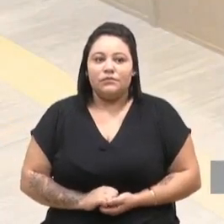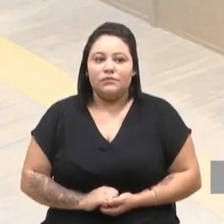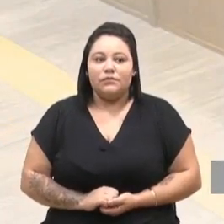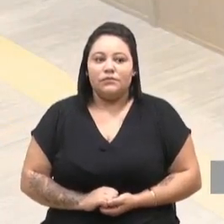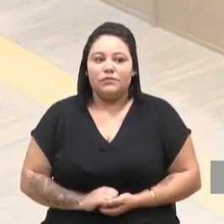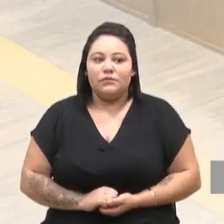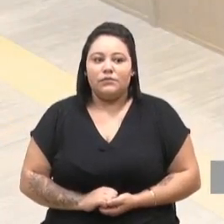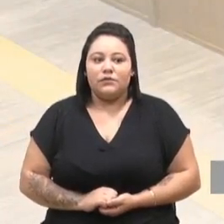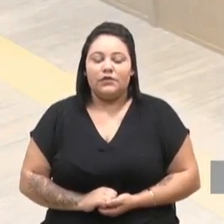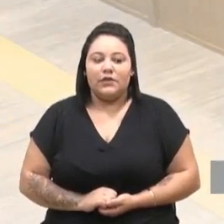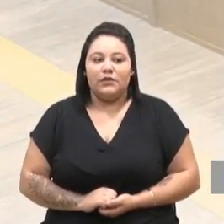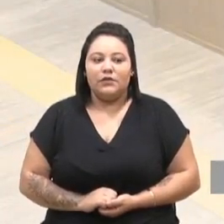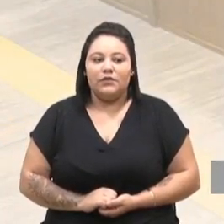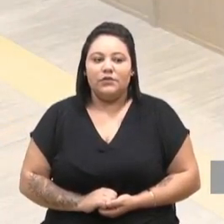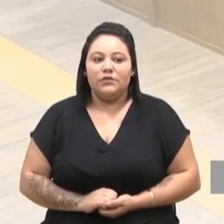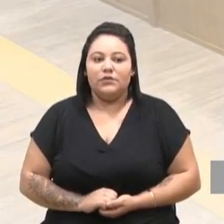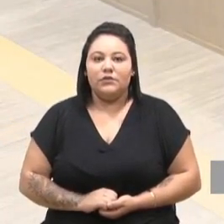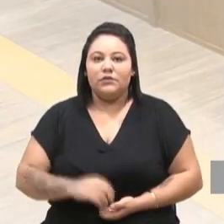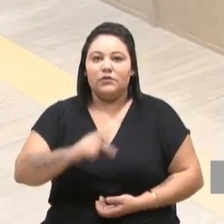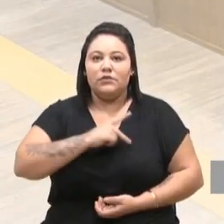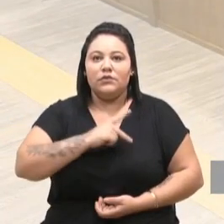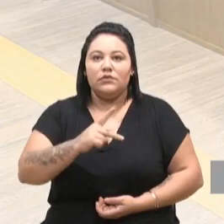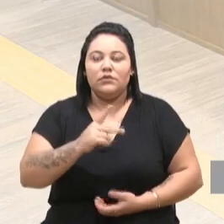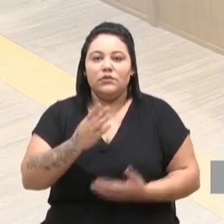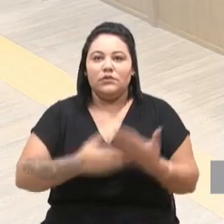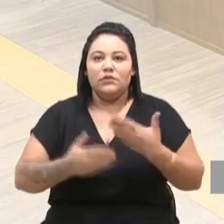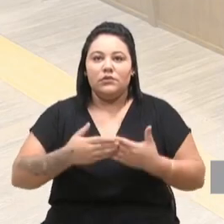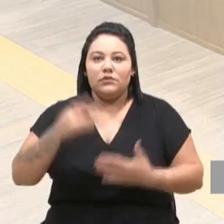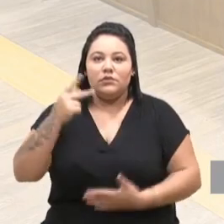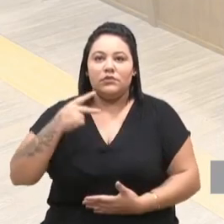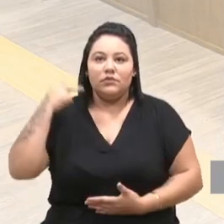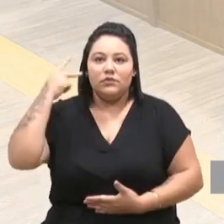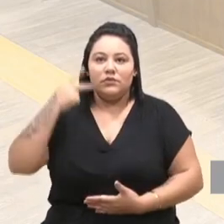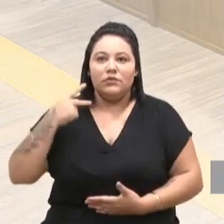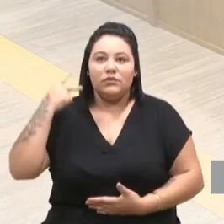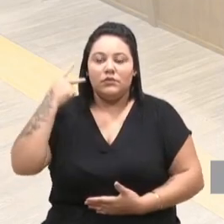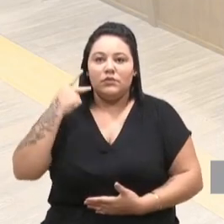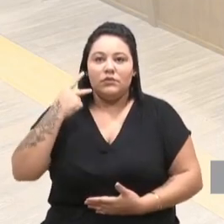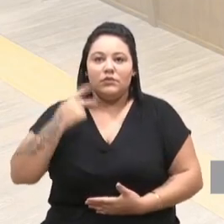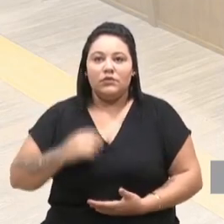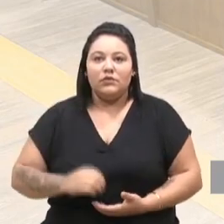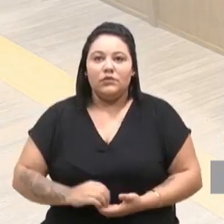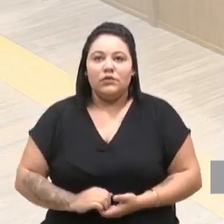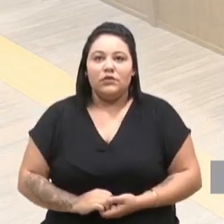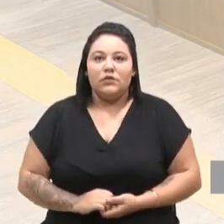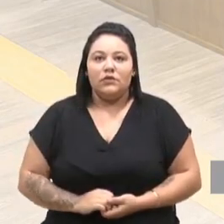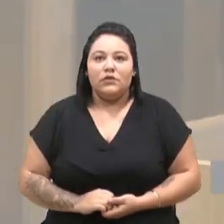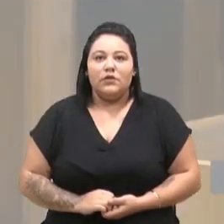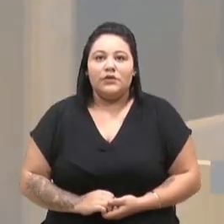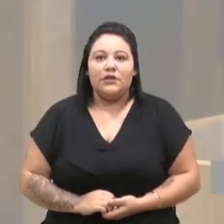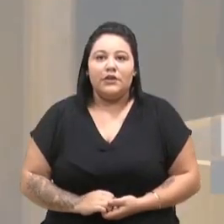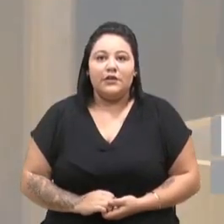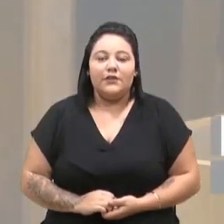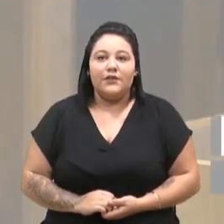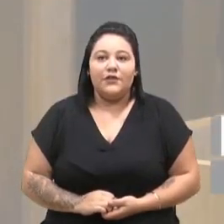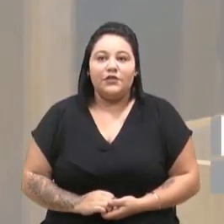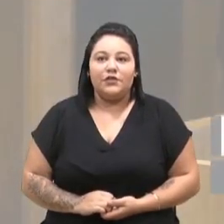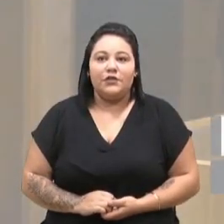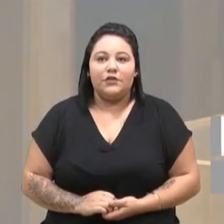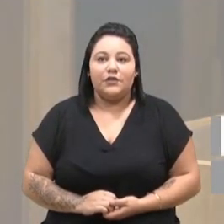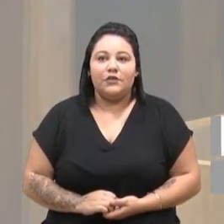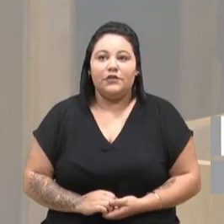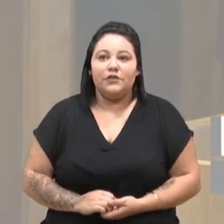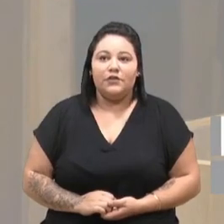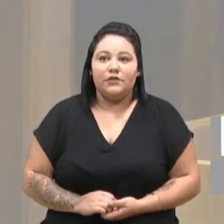Senhora Presidente, caros colegas vereadores e todos aqueles que nos acompanham pelas redes sociais e TV